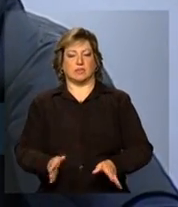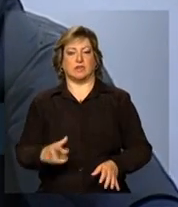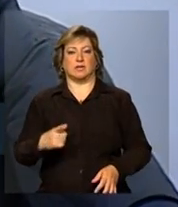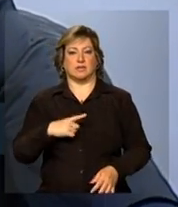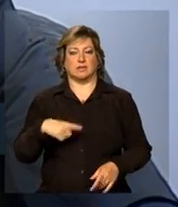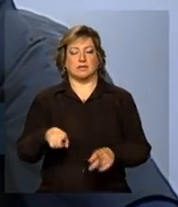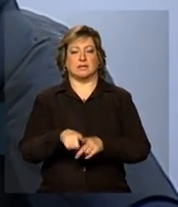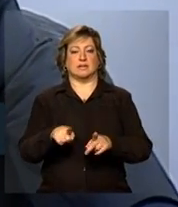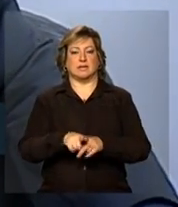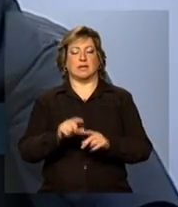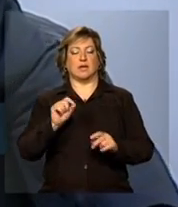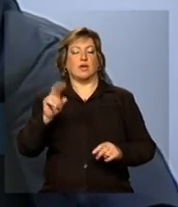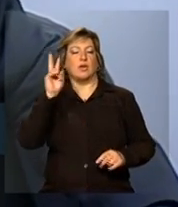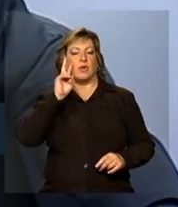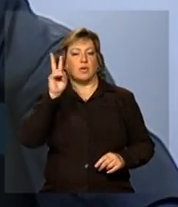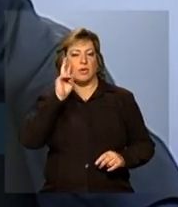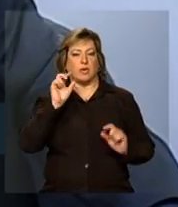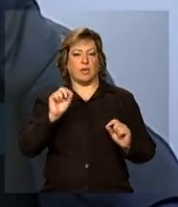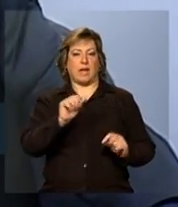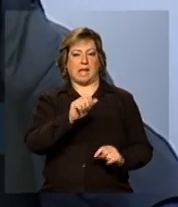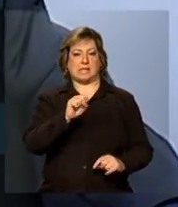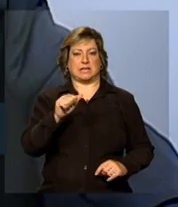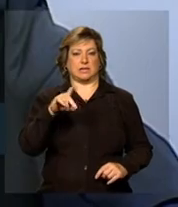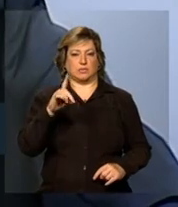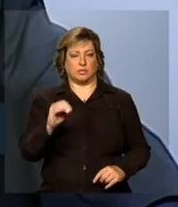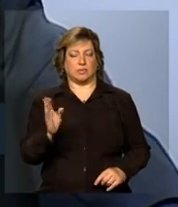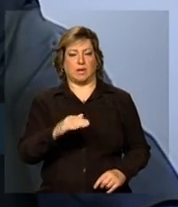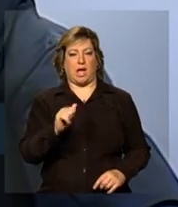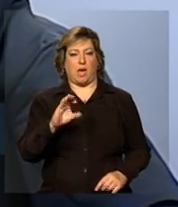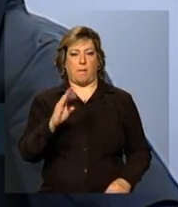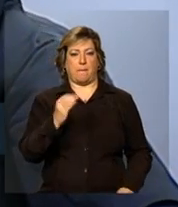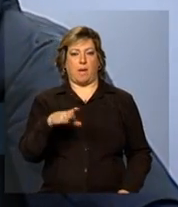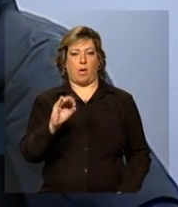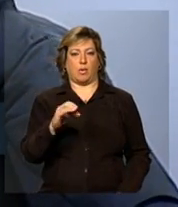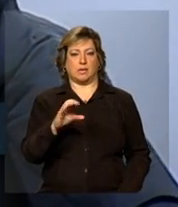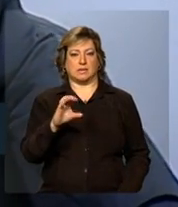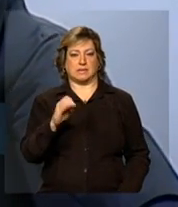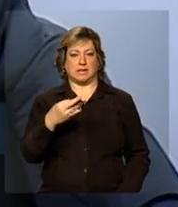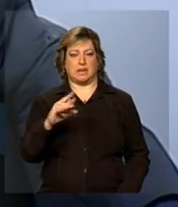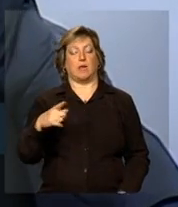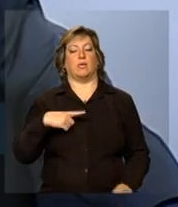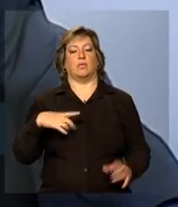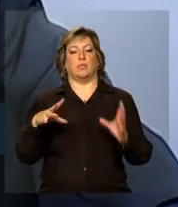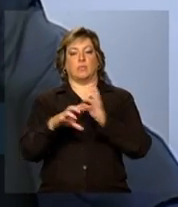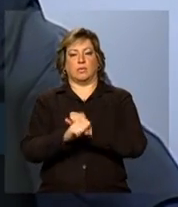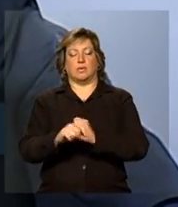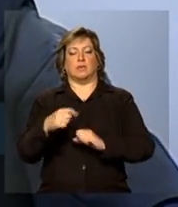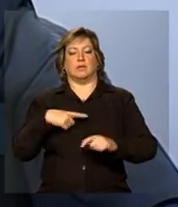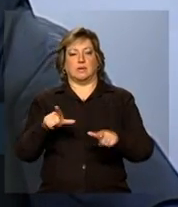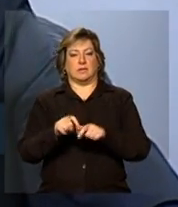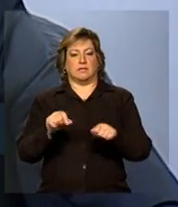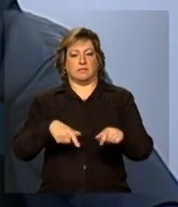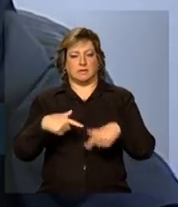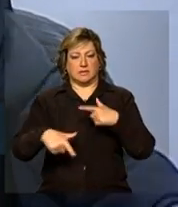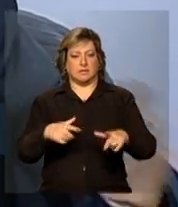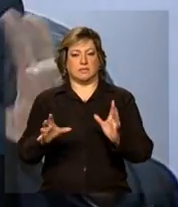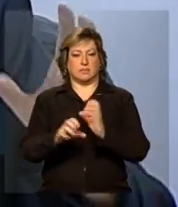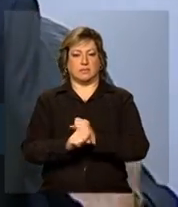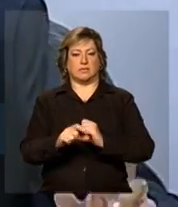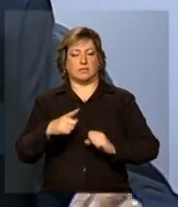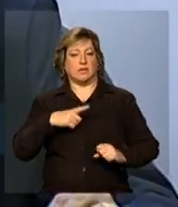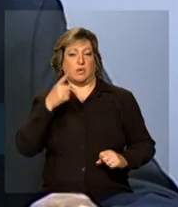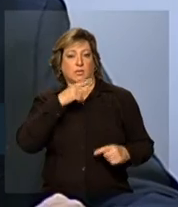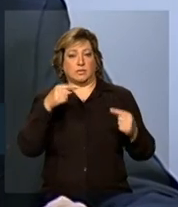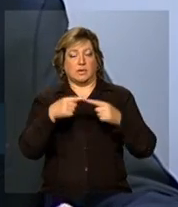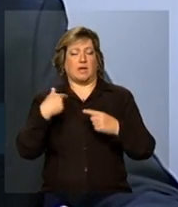Banco Central, eu estou com 50 quilos. E em Heleno, eu estou com 50 quilos, fazendo o irmão do Heleno. Até deu